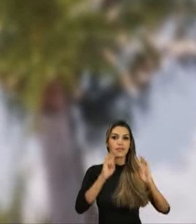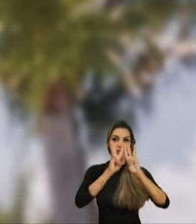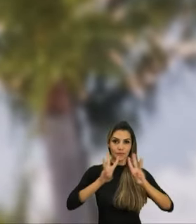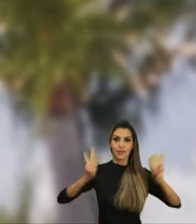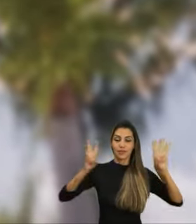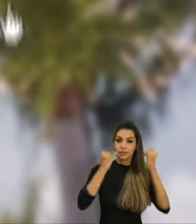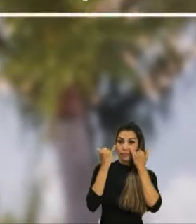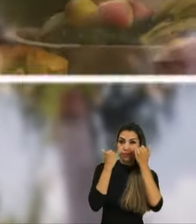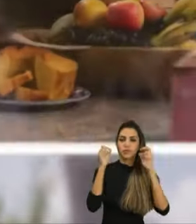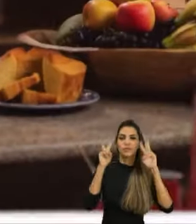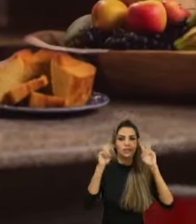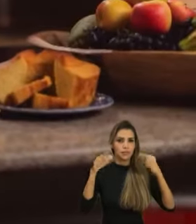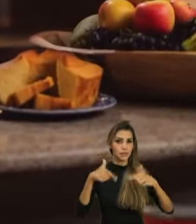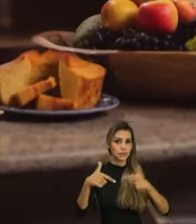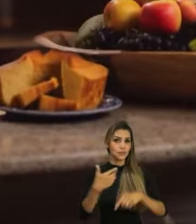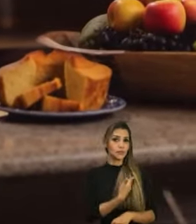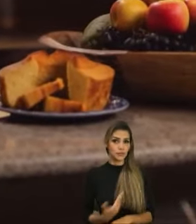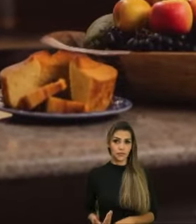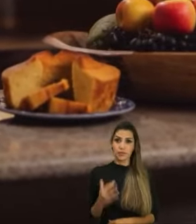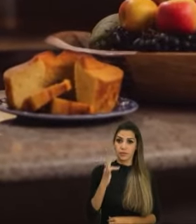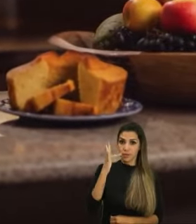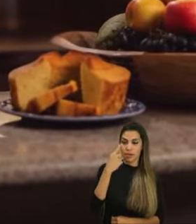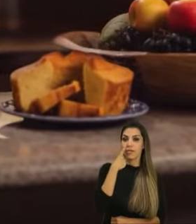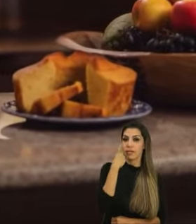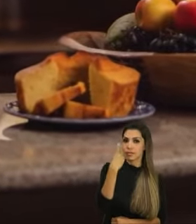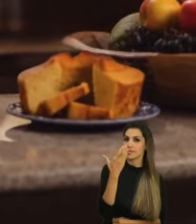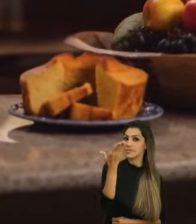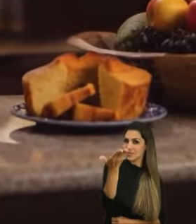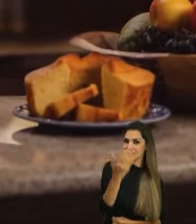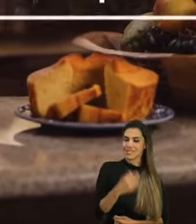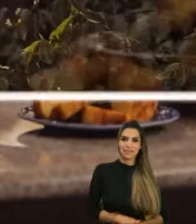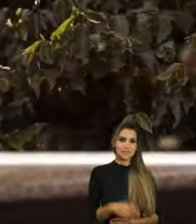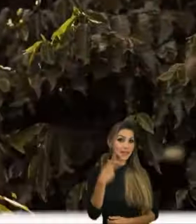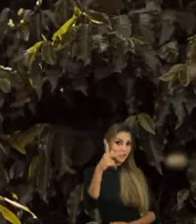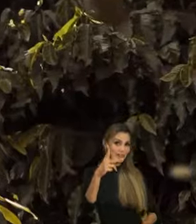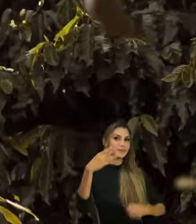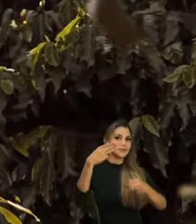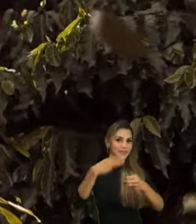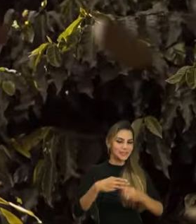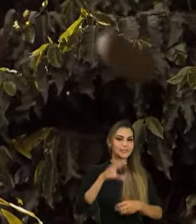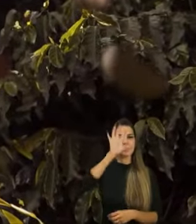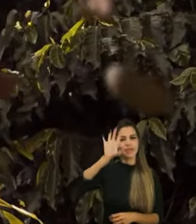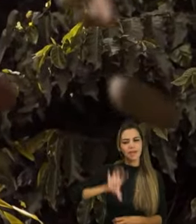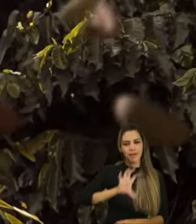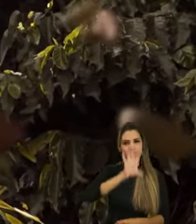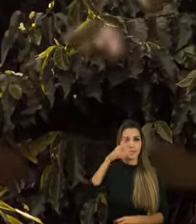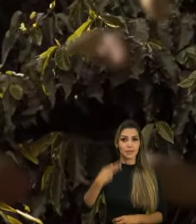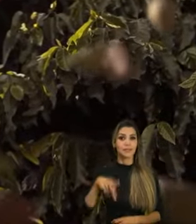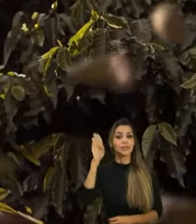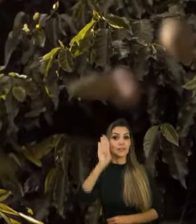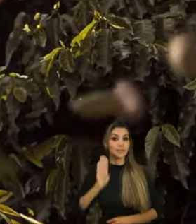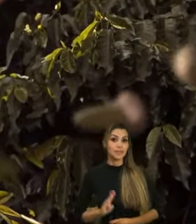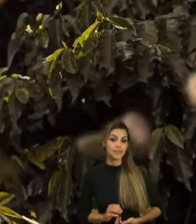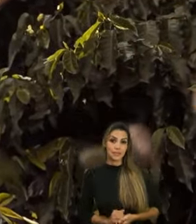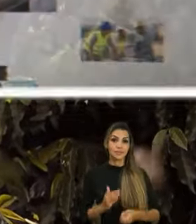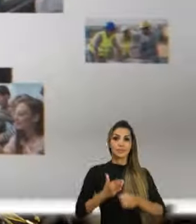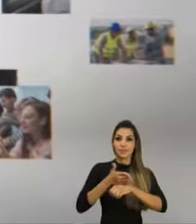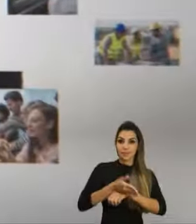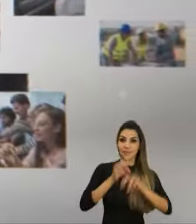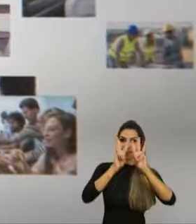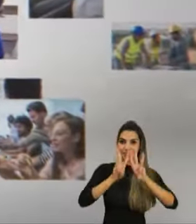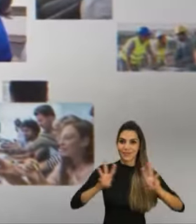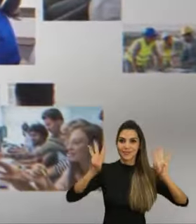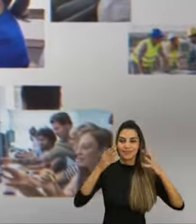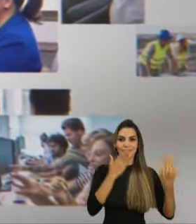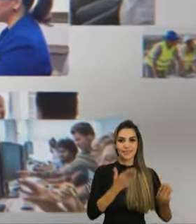portal de informações sobre as entregas do governo federal que dizem respeito a você, ao seu município e a cada canto do país.